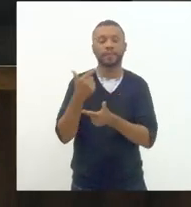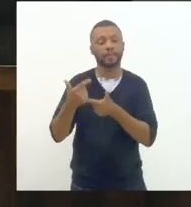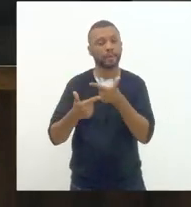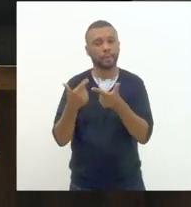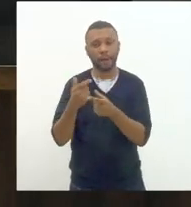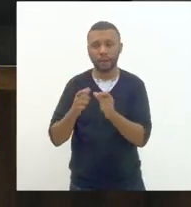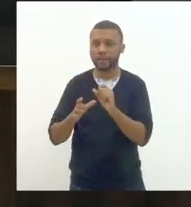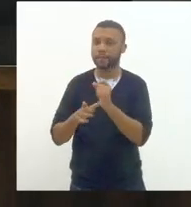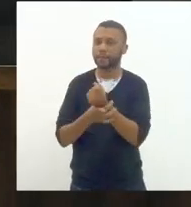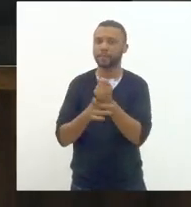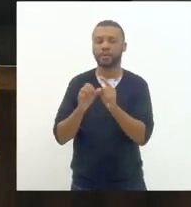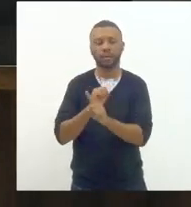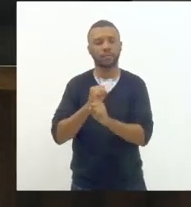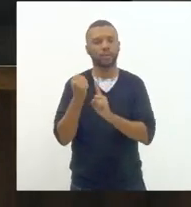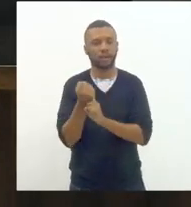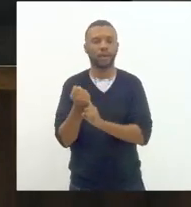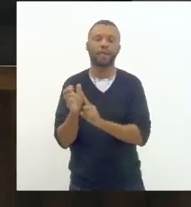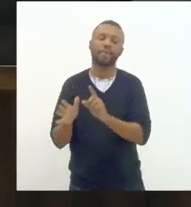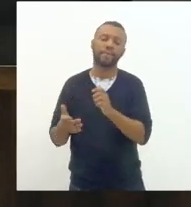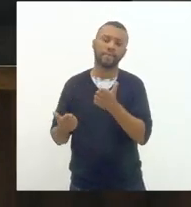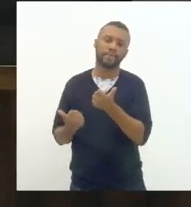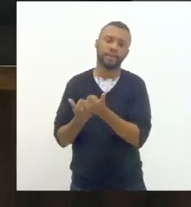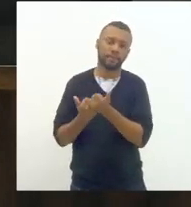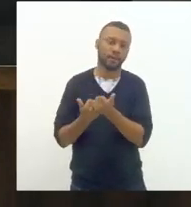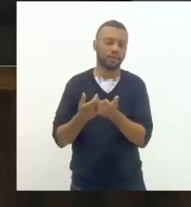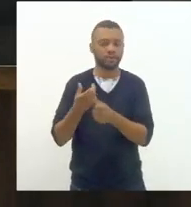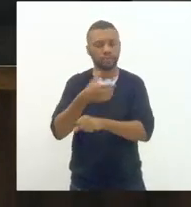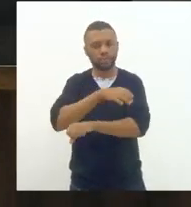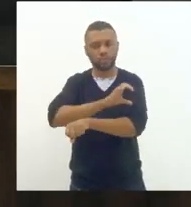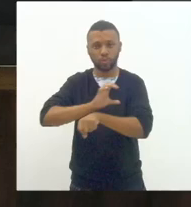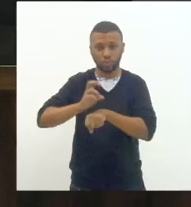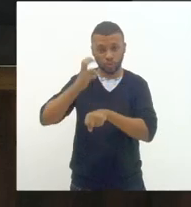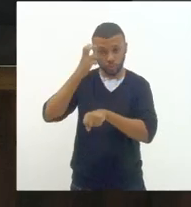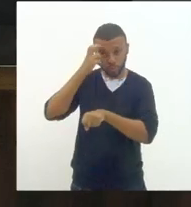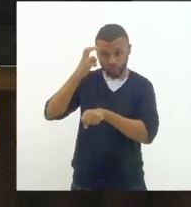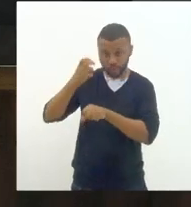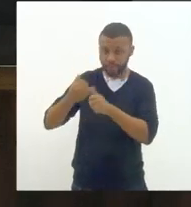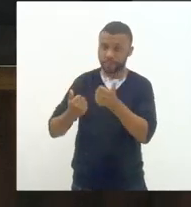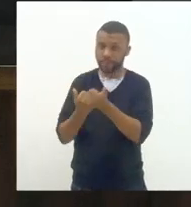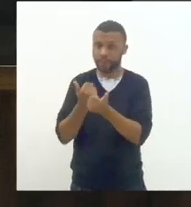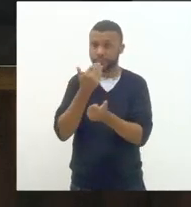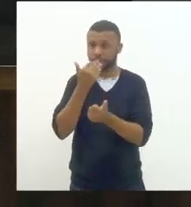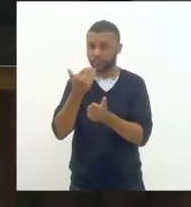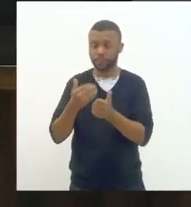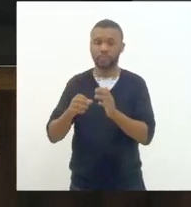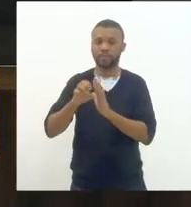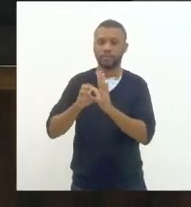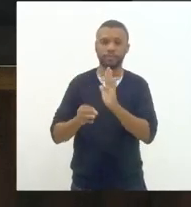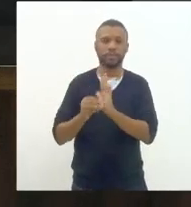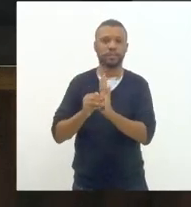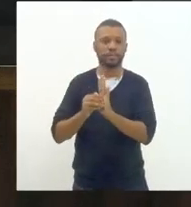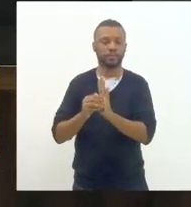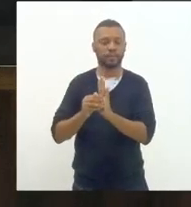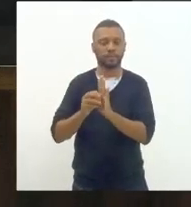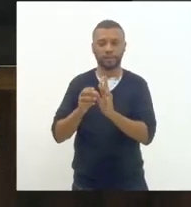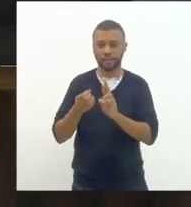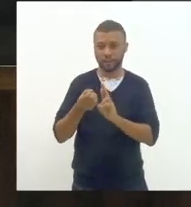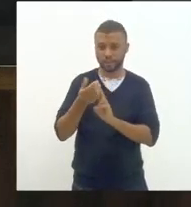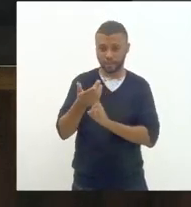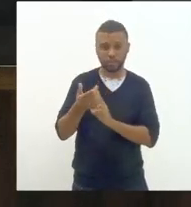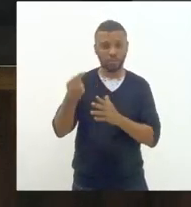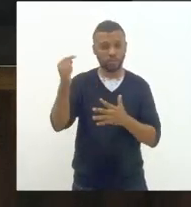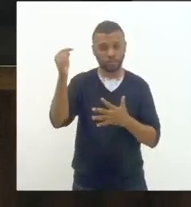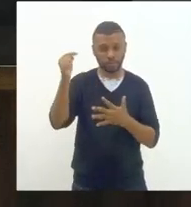Social e Seguridade Social favorável, de Cultura favorável com emenda. Relatores, deputado Carlos Mink, Tiago Pampolha,